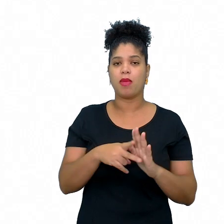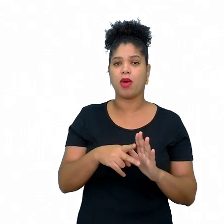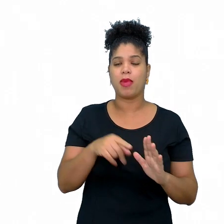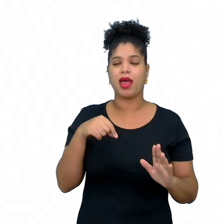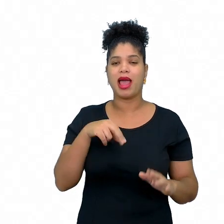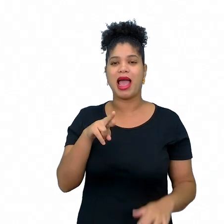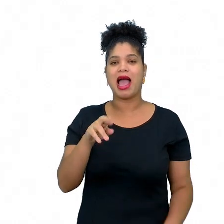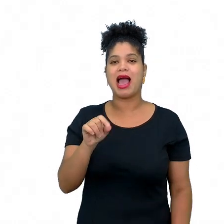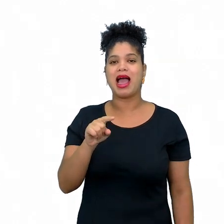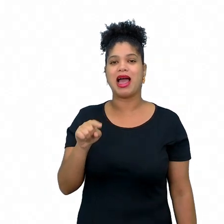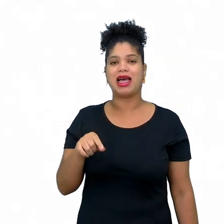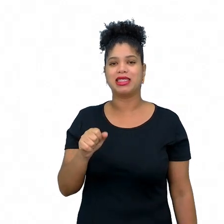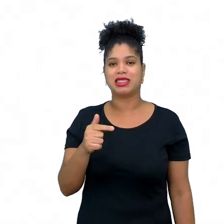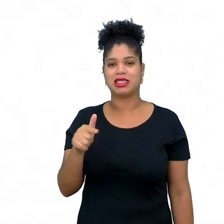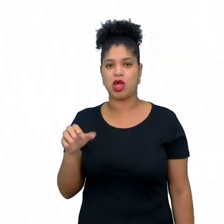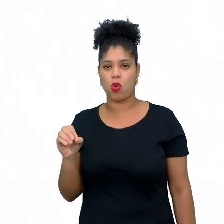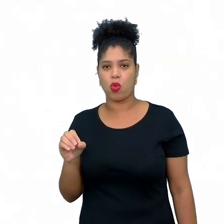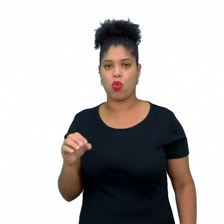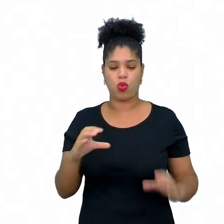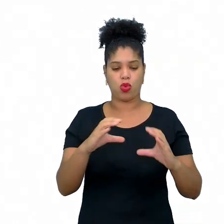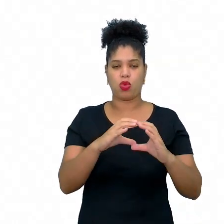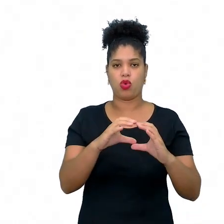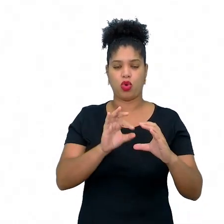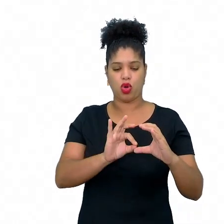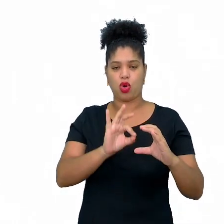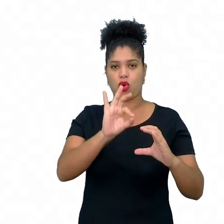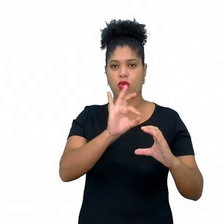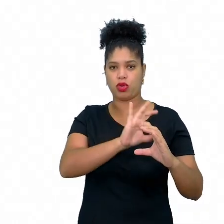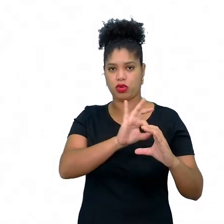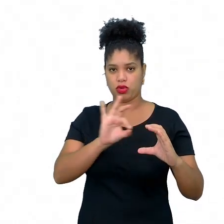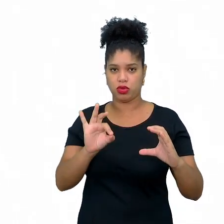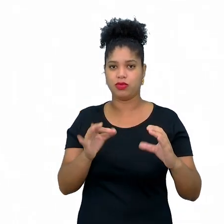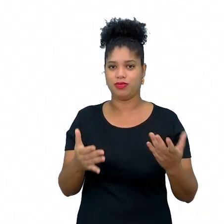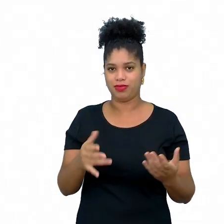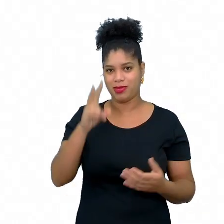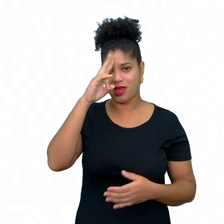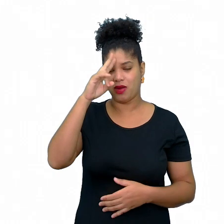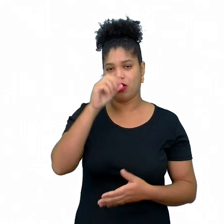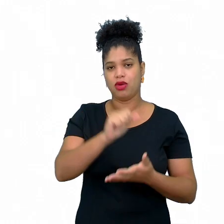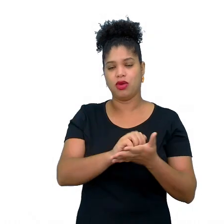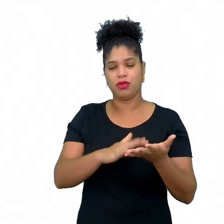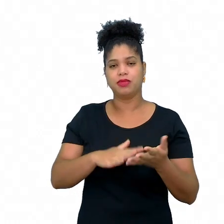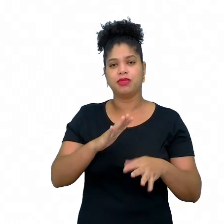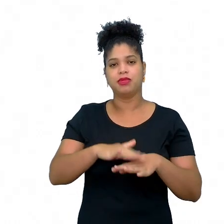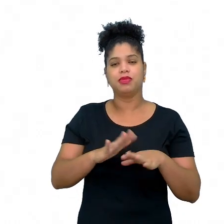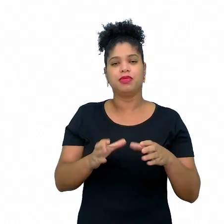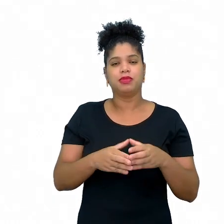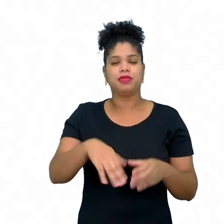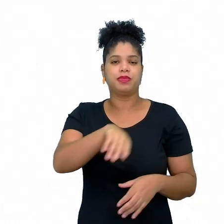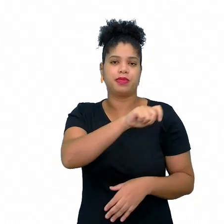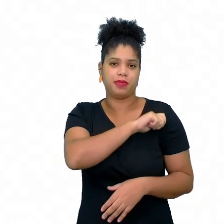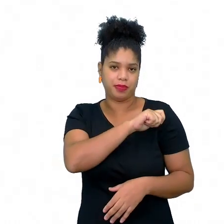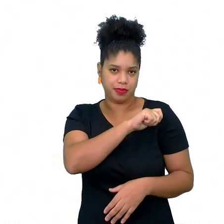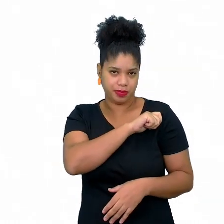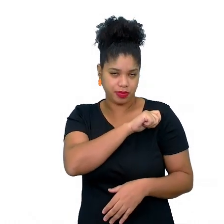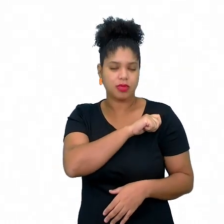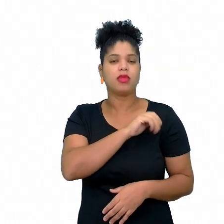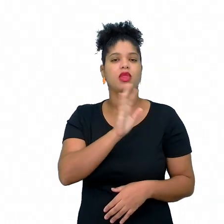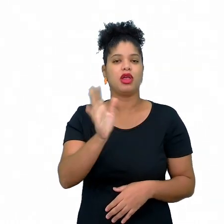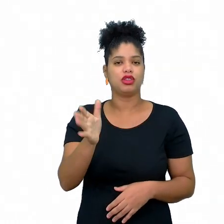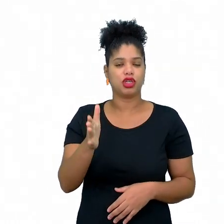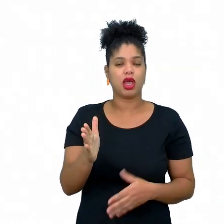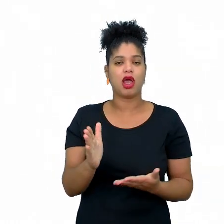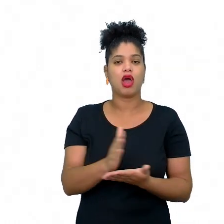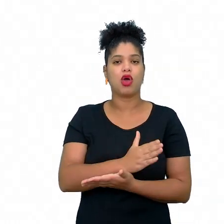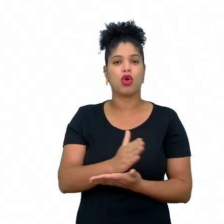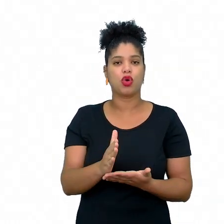comprimento e o diâmetro. Esse exercício ele me lembrou uma atividade que eu fiz com os alunos, né, que eu fiz exatamente com